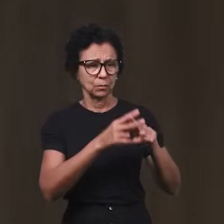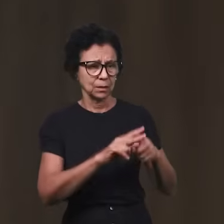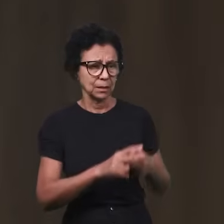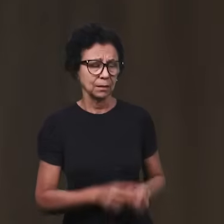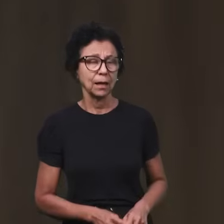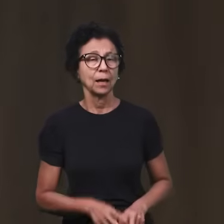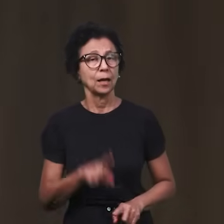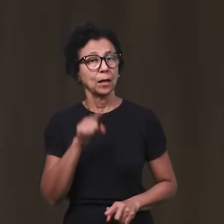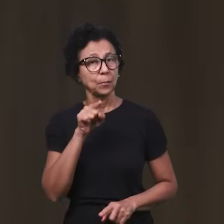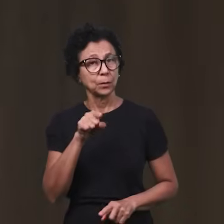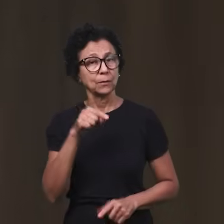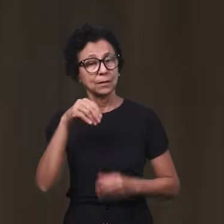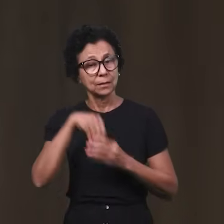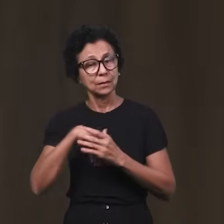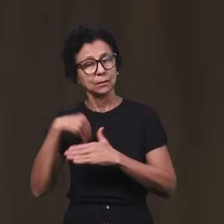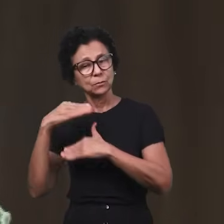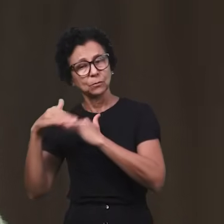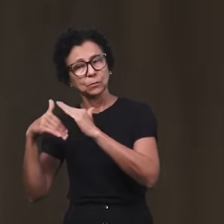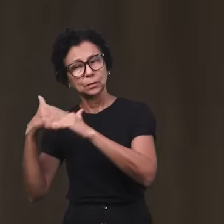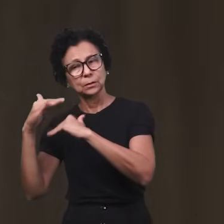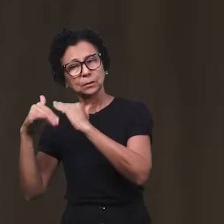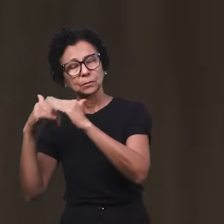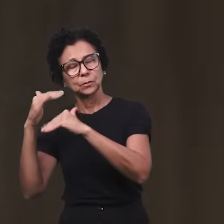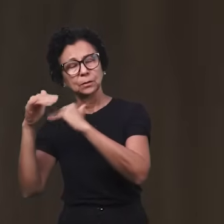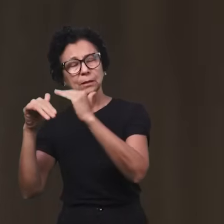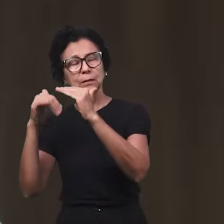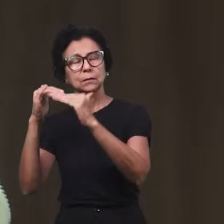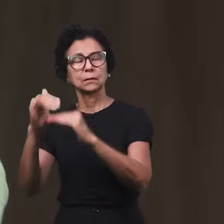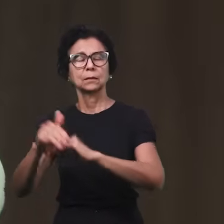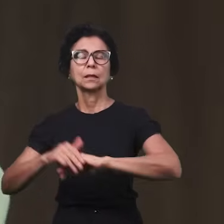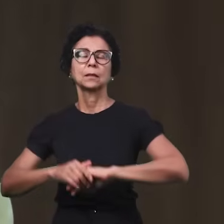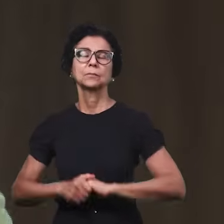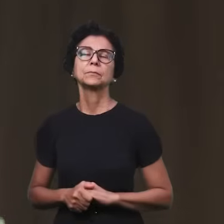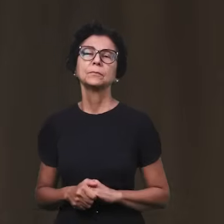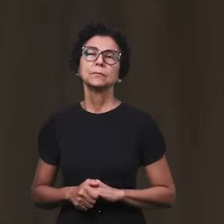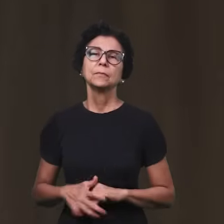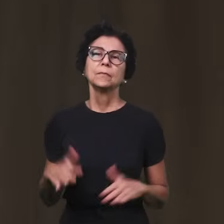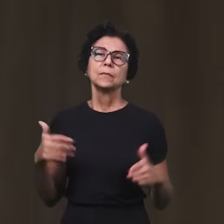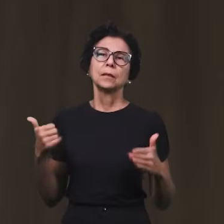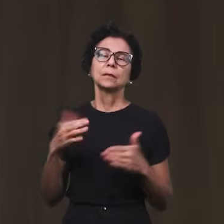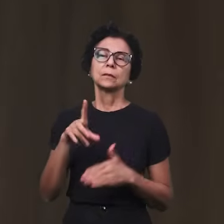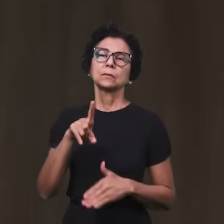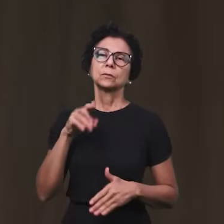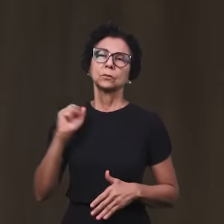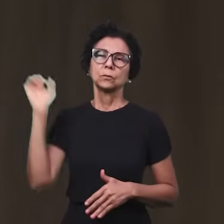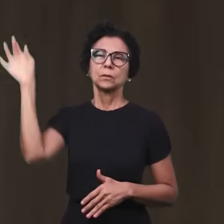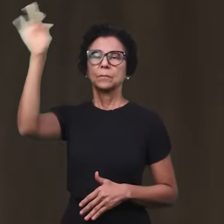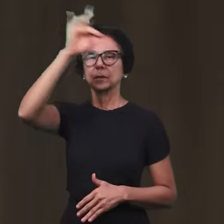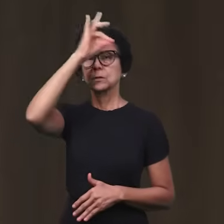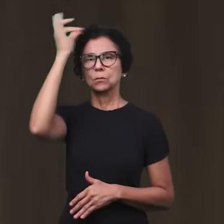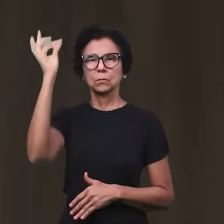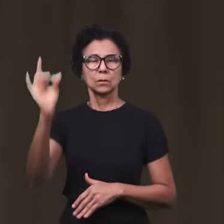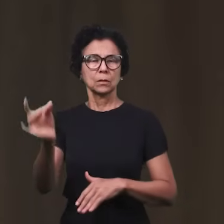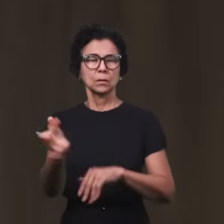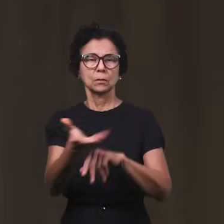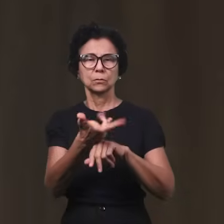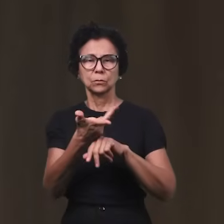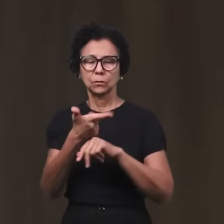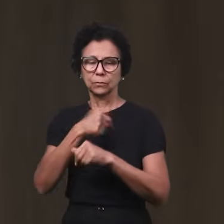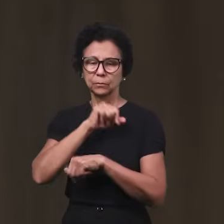porque o fruto está amadurecendo. Até a hora que ele está maduro, o Espírito Santo nos toma por completo e nós já temos uma